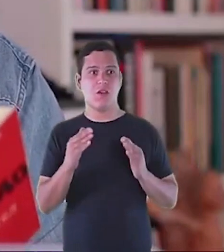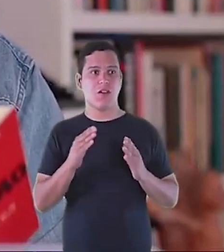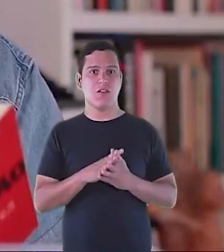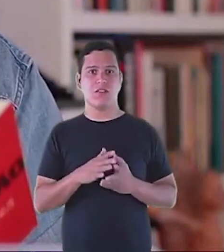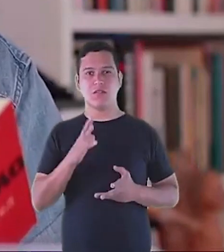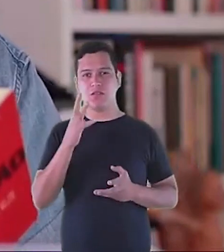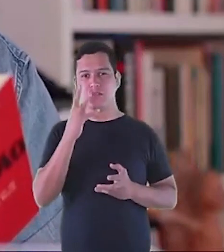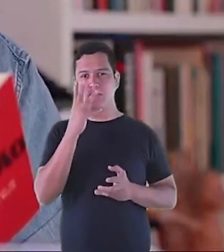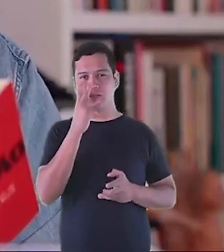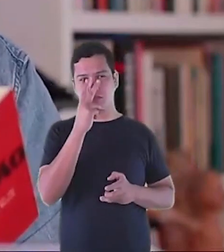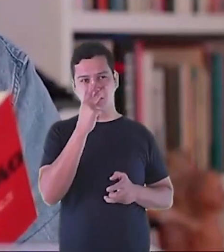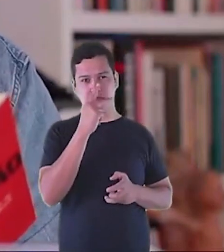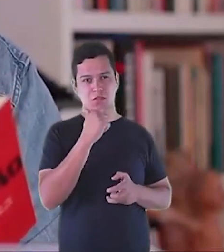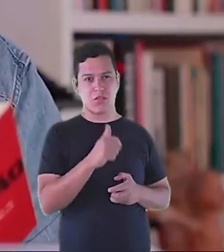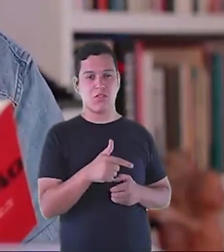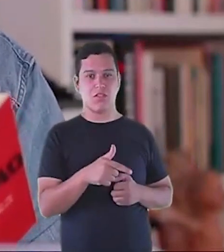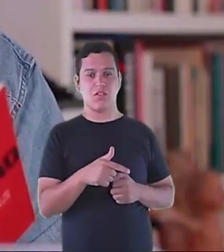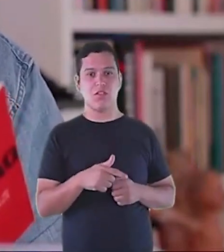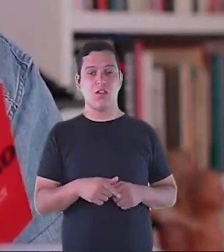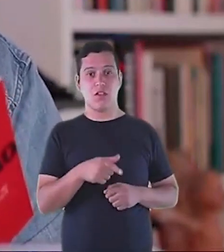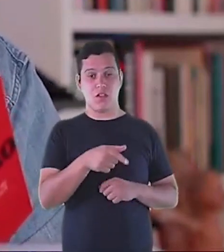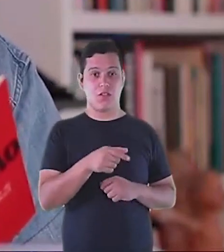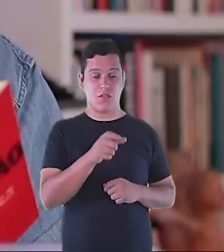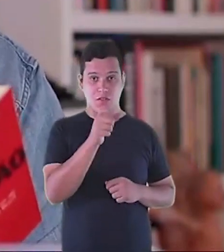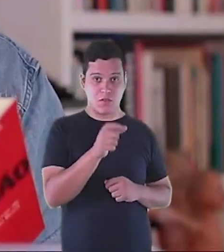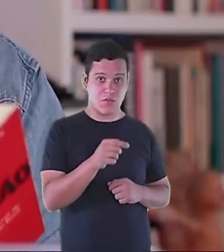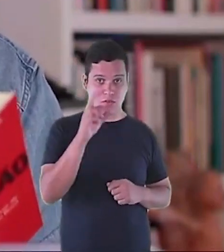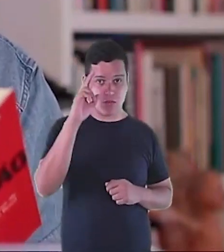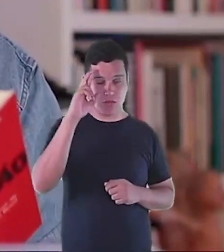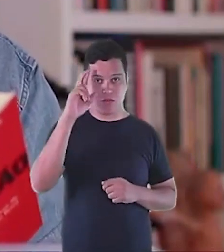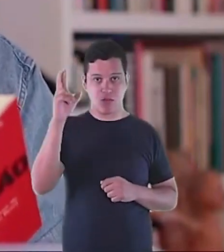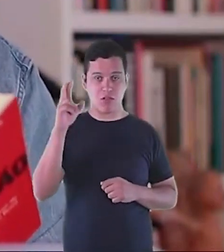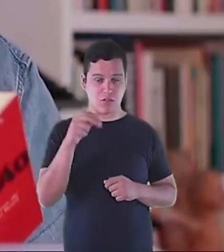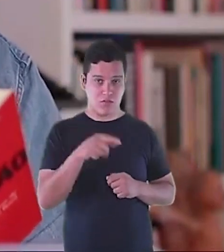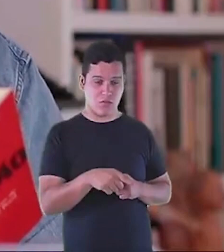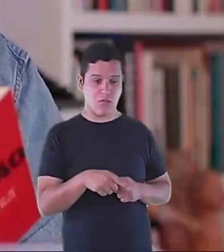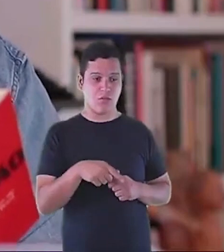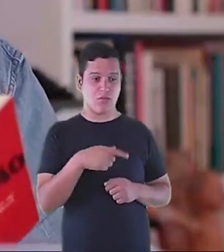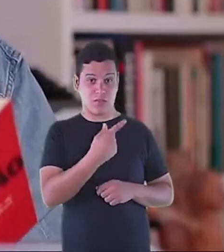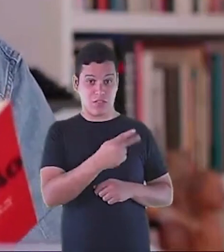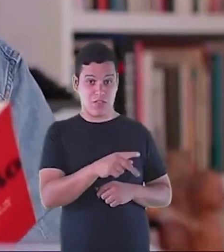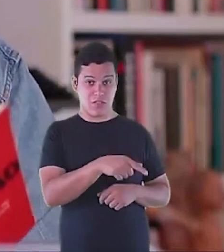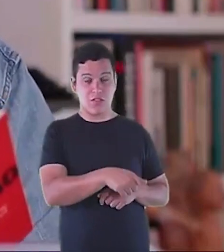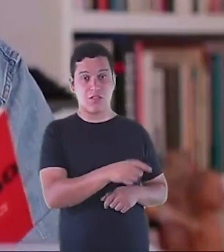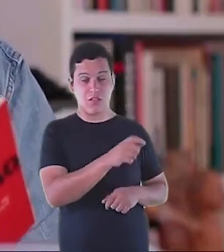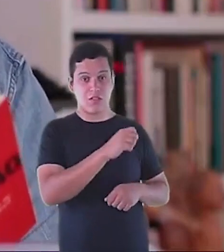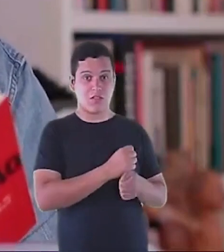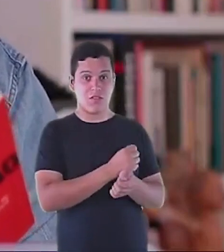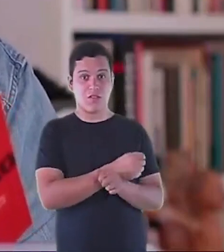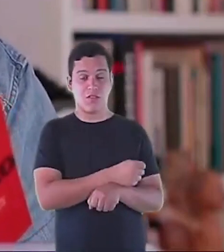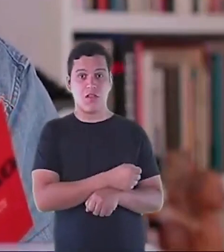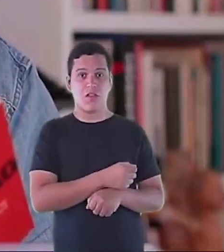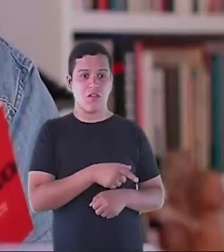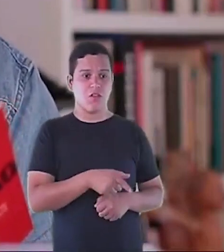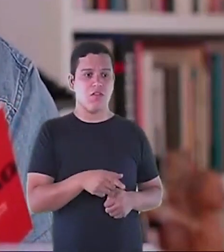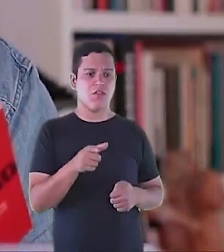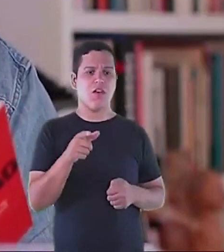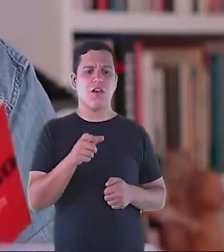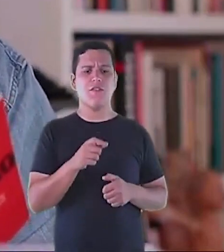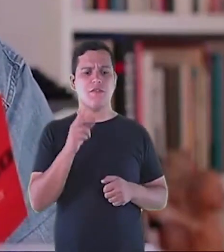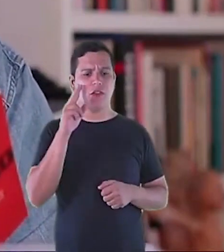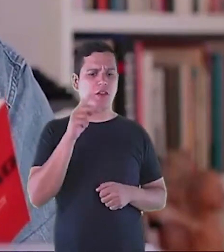Minas Gerais. Seu dono, o contratador João Rodrigues de Macedo, naquele momento jogava cartas com o